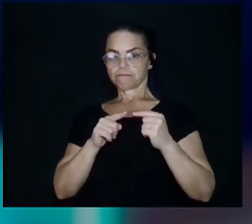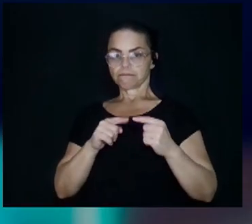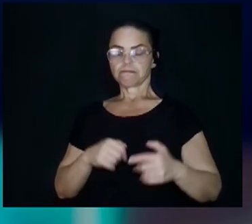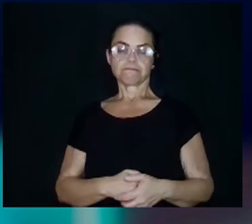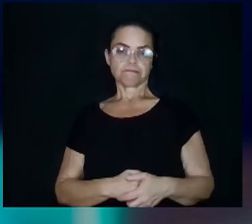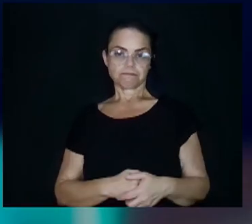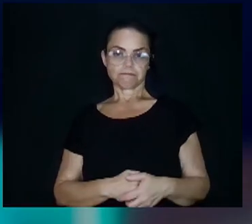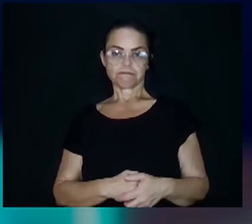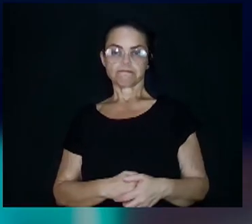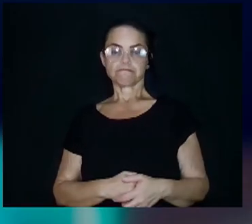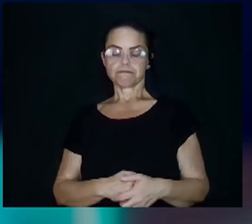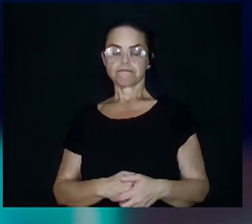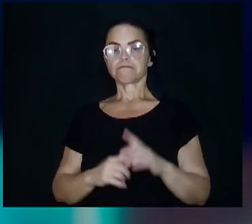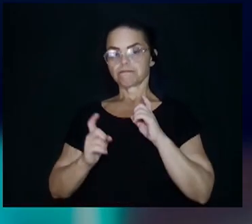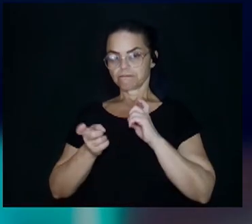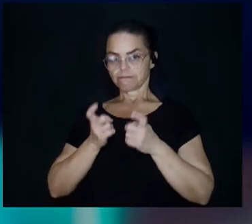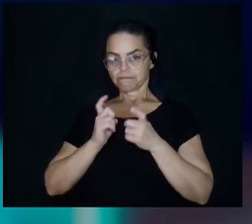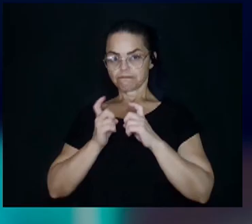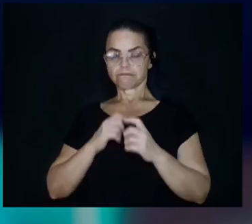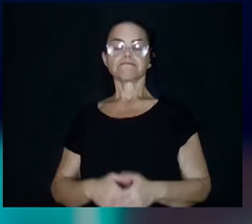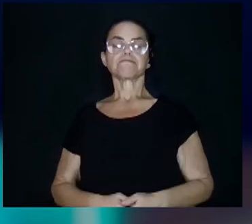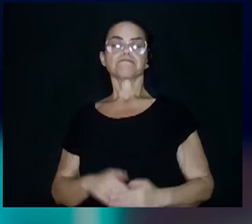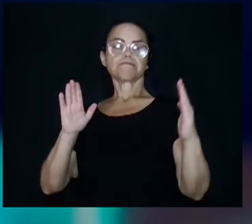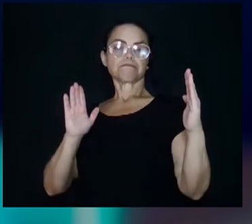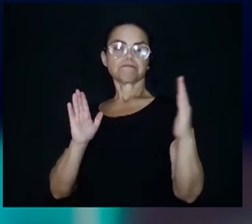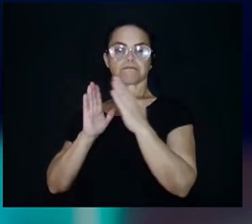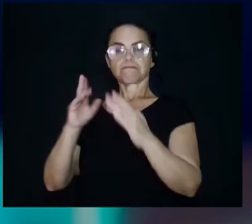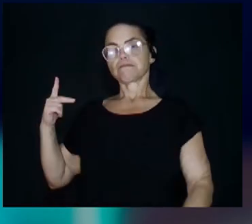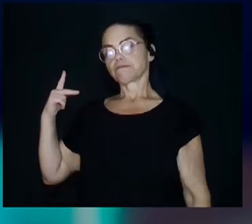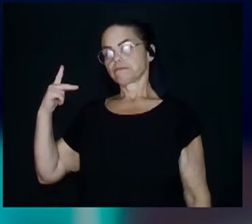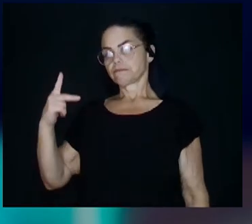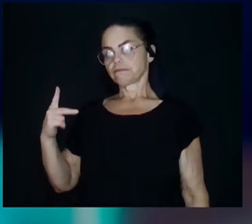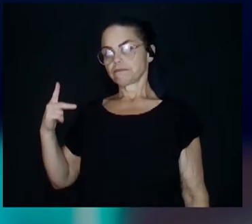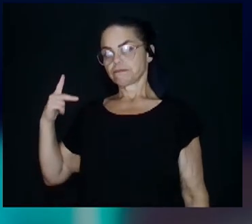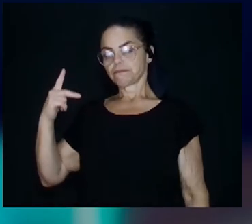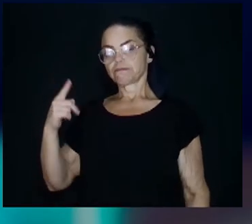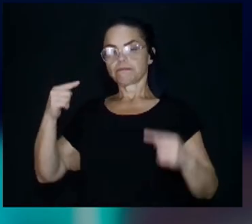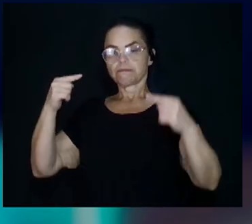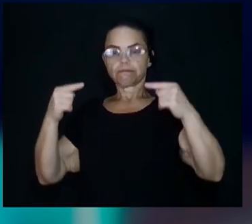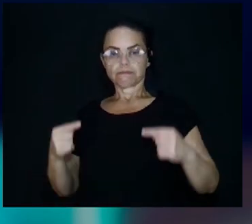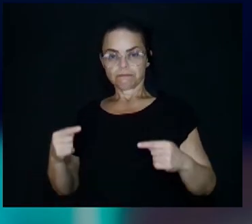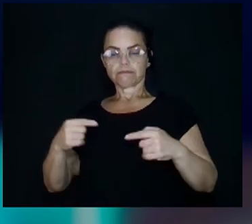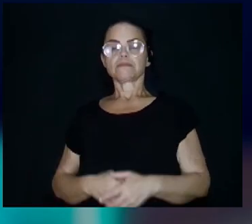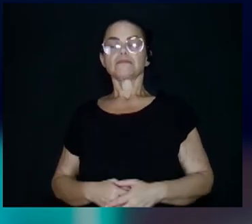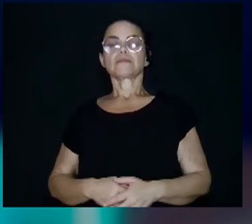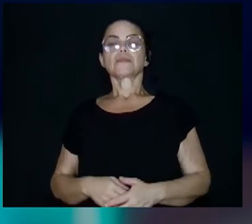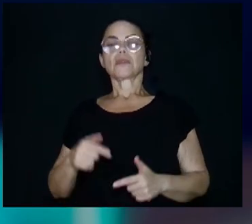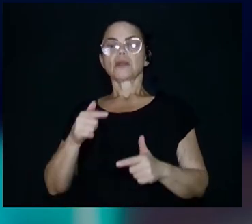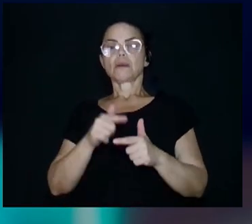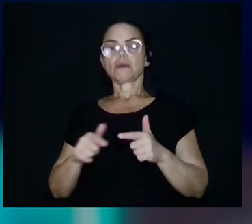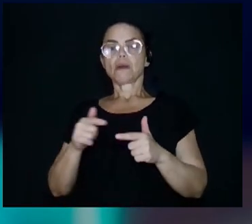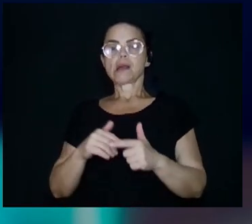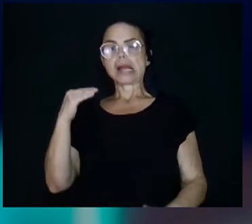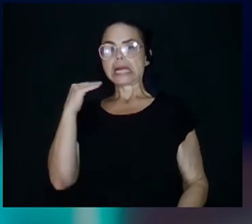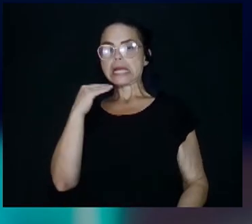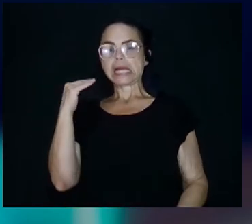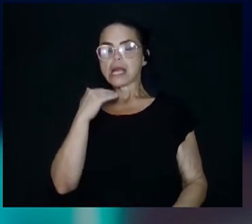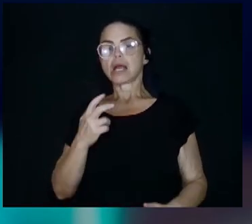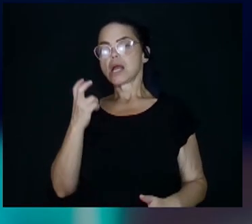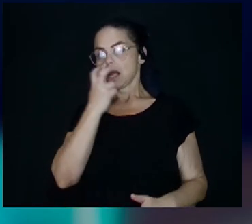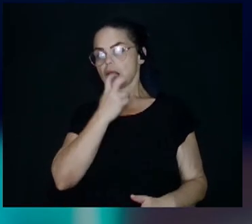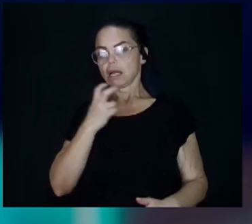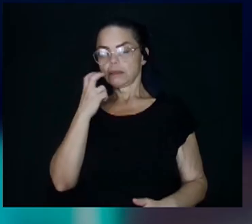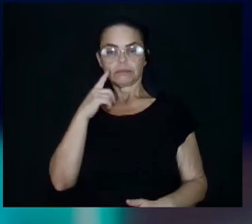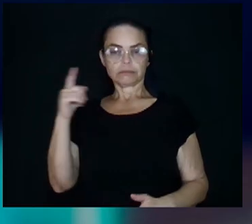reunião aqui da frente parlamentar, os desafios da pessoa que gaguejam no dia a dia. E aí eu me propus